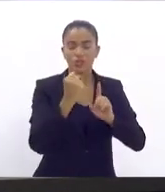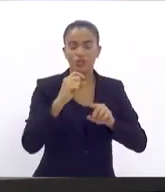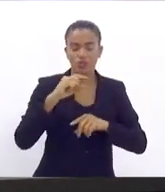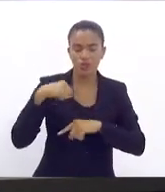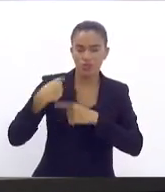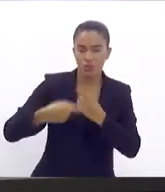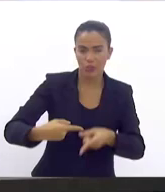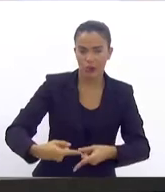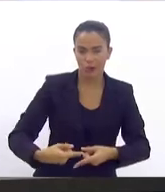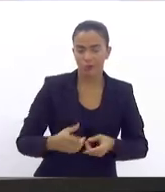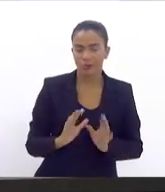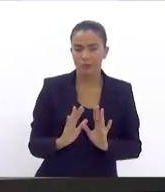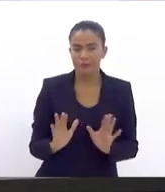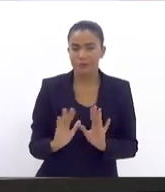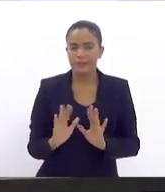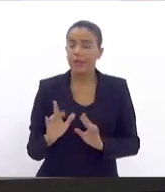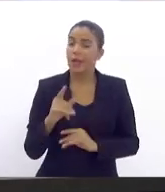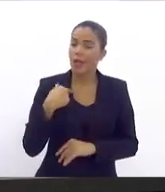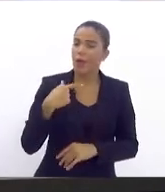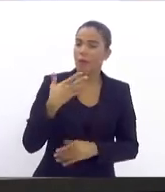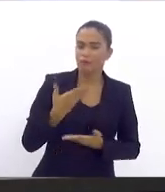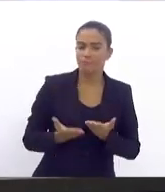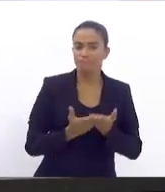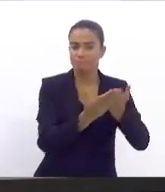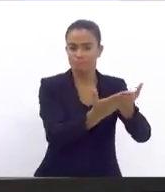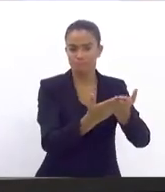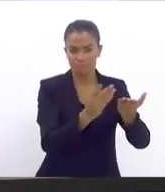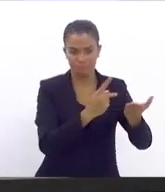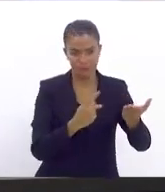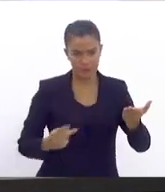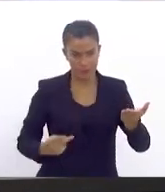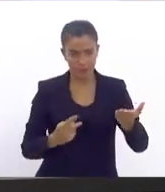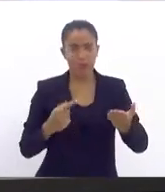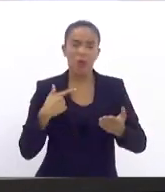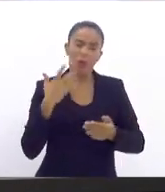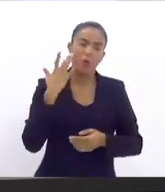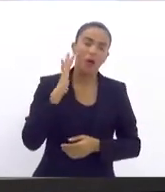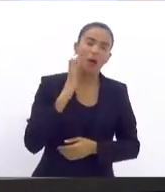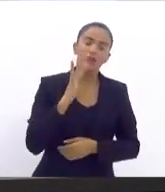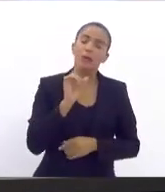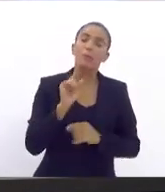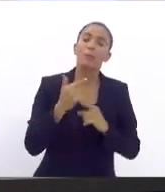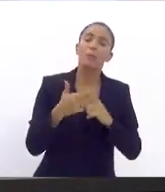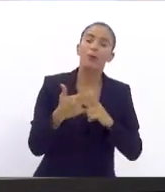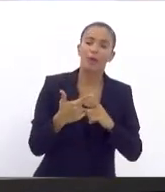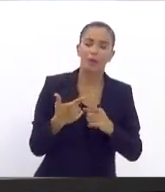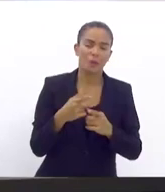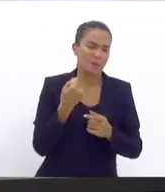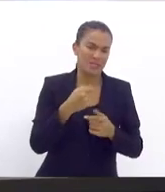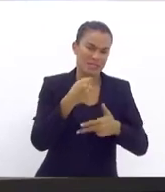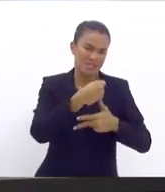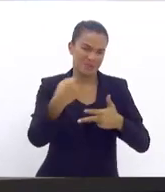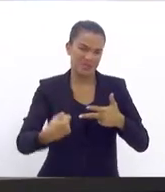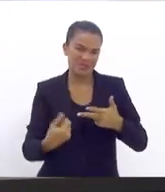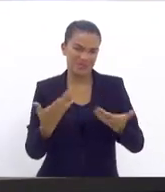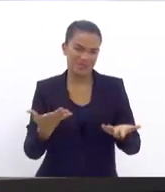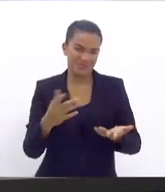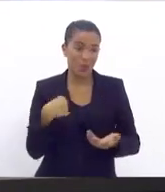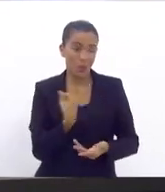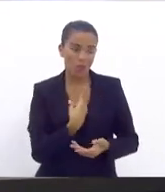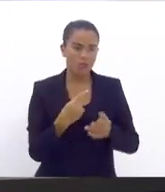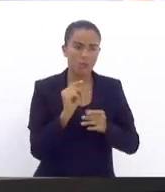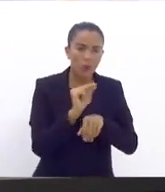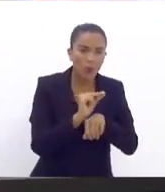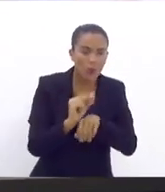sido essa, e acho que o encaminhamento de Vossa Excelência, né, entendo que contempla no sentido de que a gente não precisa pedir para o Executivo. Né? É. Já que estamos tomando cuidado